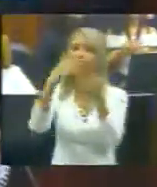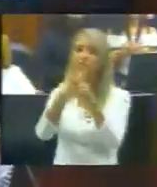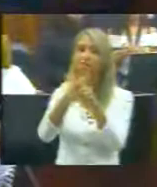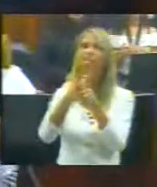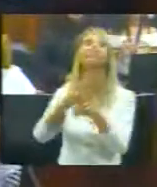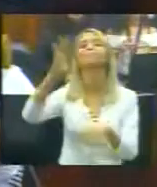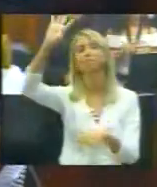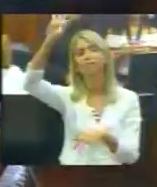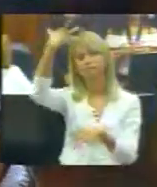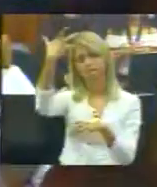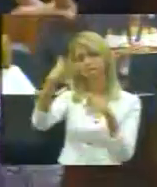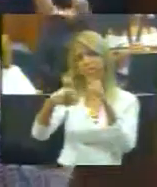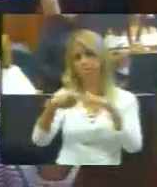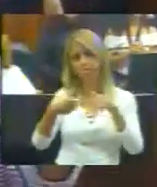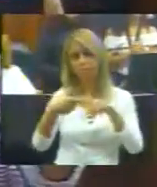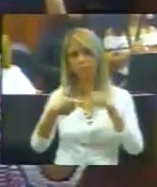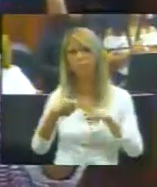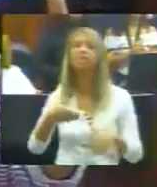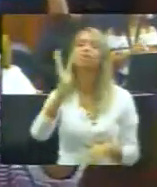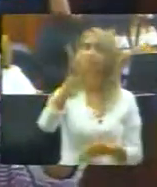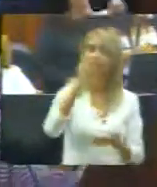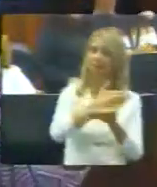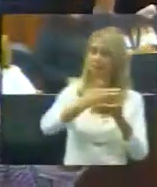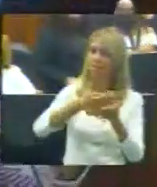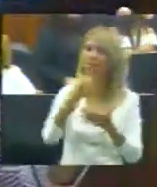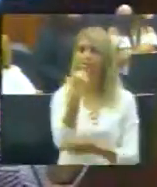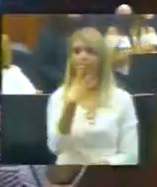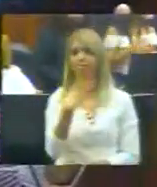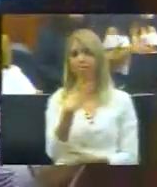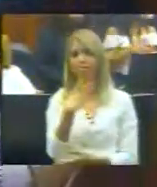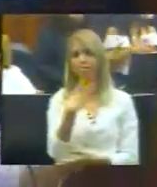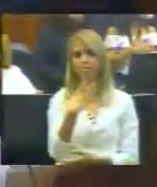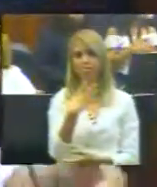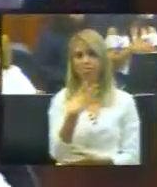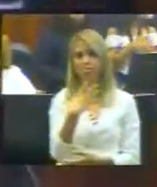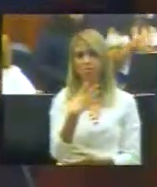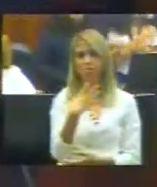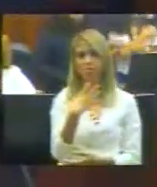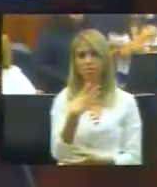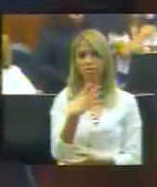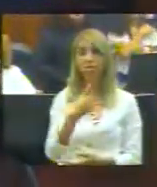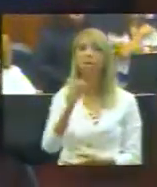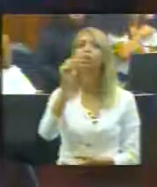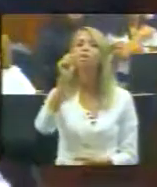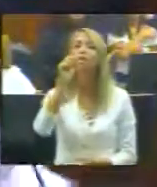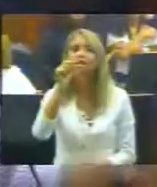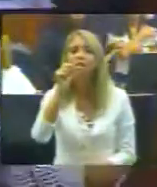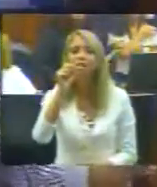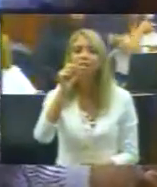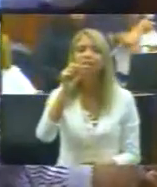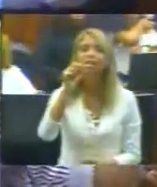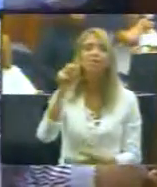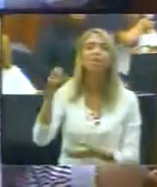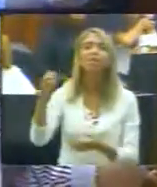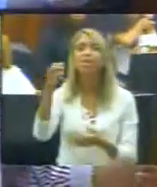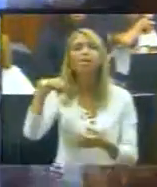ajustar. Então, começaram muito bem, fazendo aqueles que é o papel de um legislador,